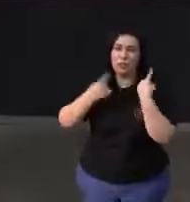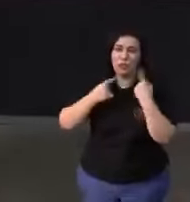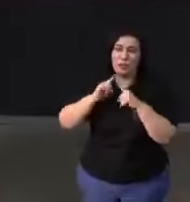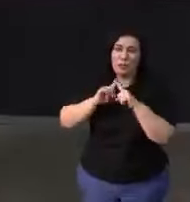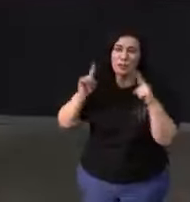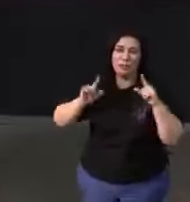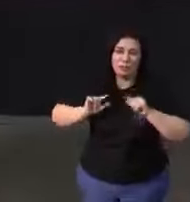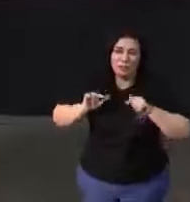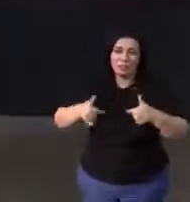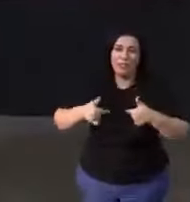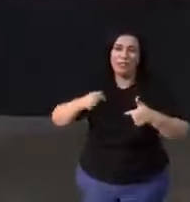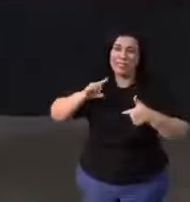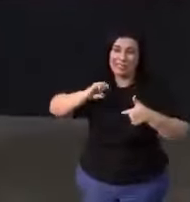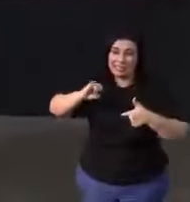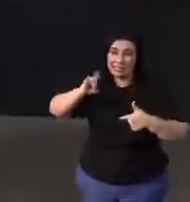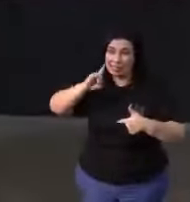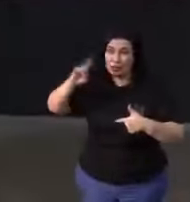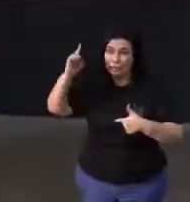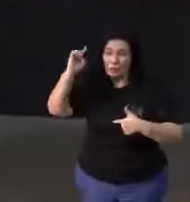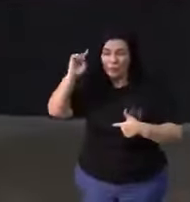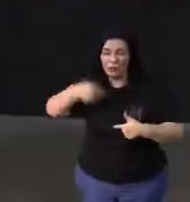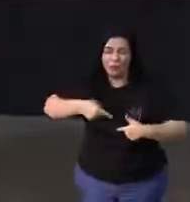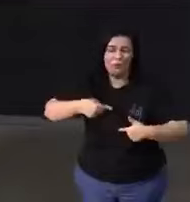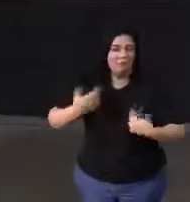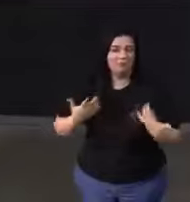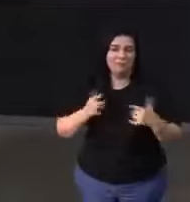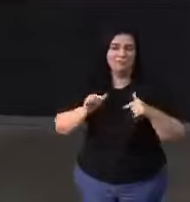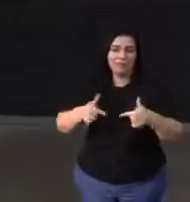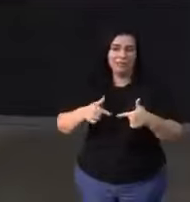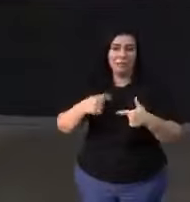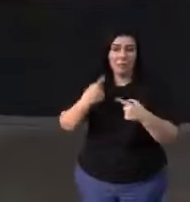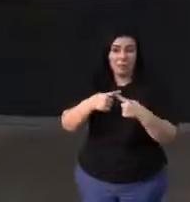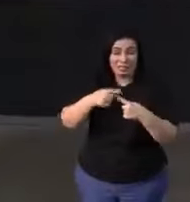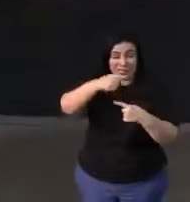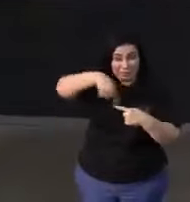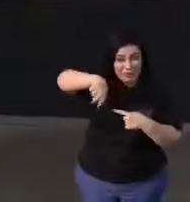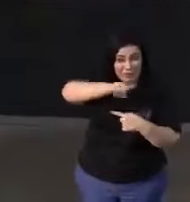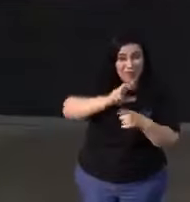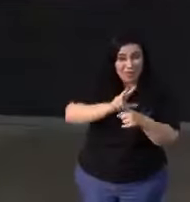que Deus está mandando. Porque se eles venceram, você vai vencer também.